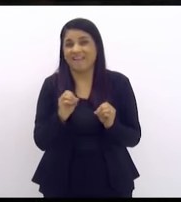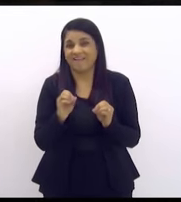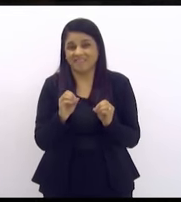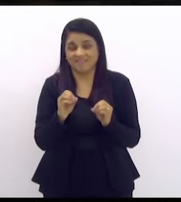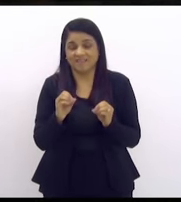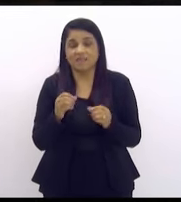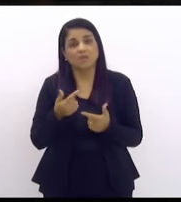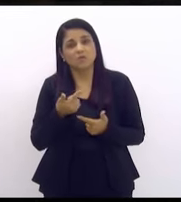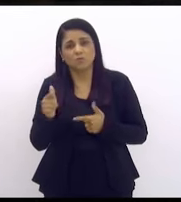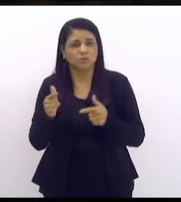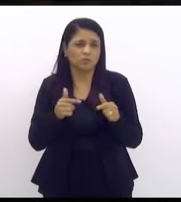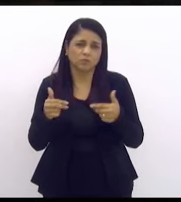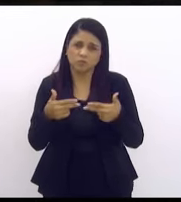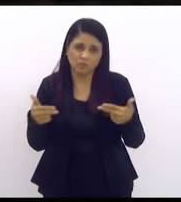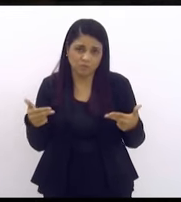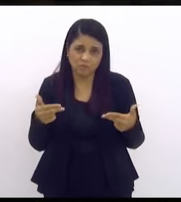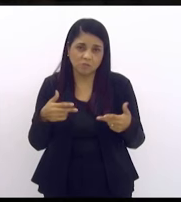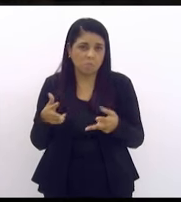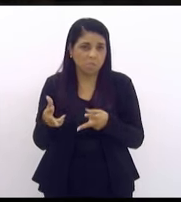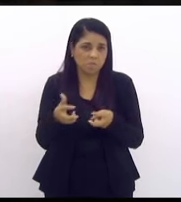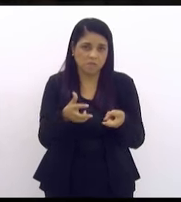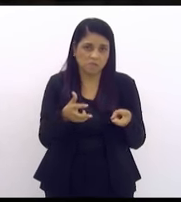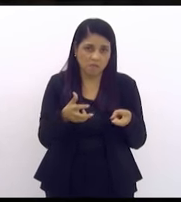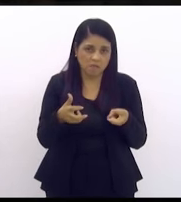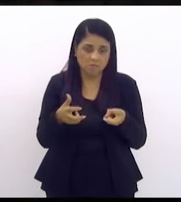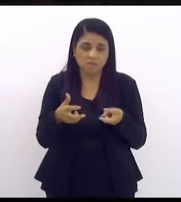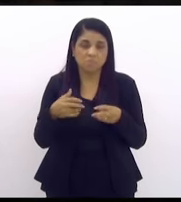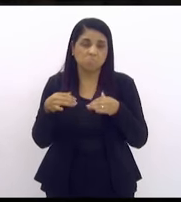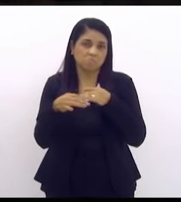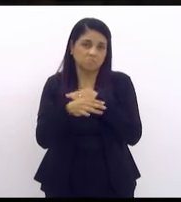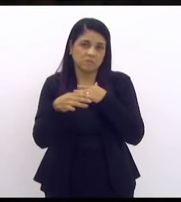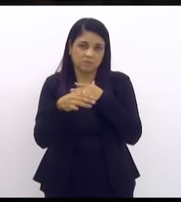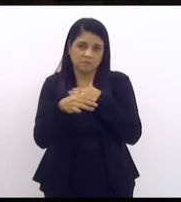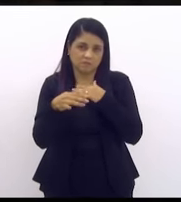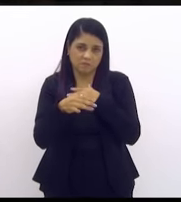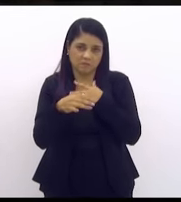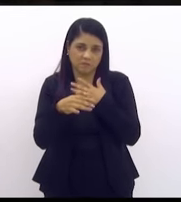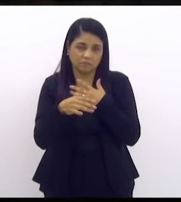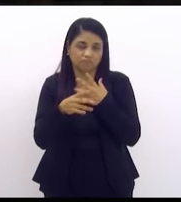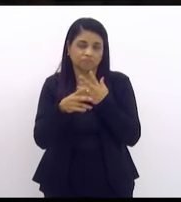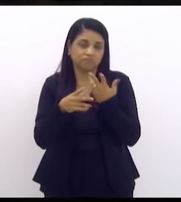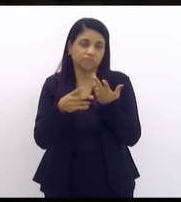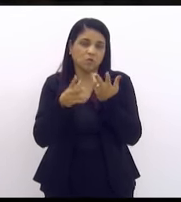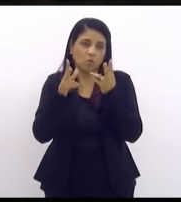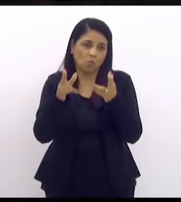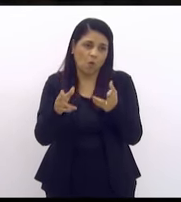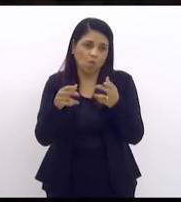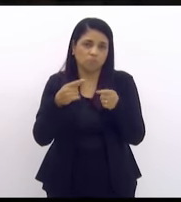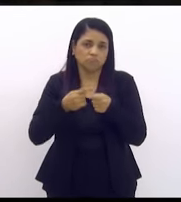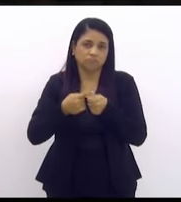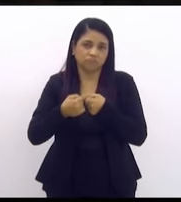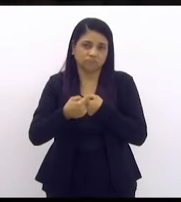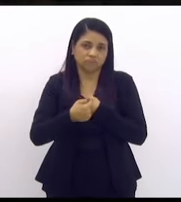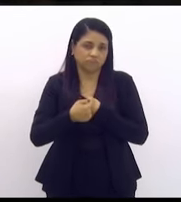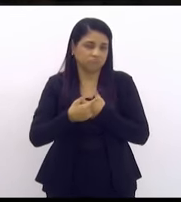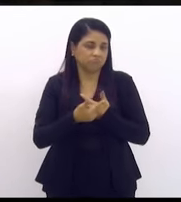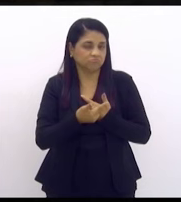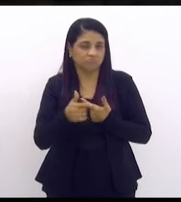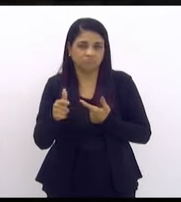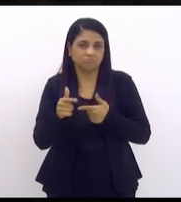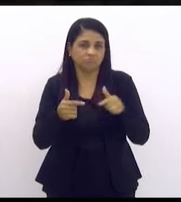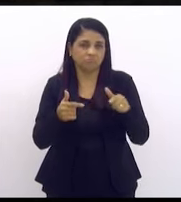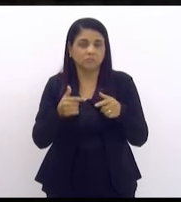outras coisas que a gente percebe que, infelizmente, a minha cidade é tratada como tantas outras cidades pelo interior do estado do Rio de